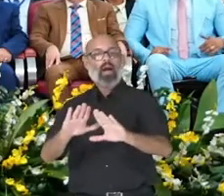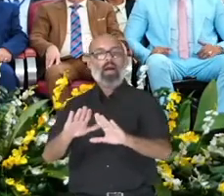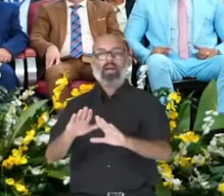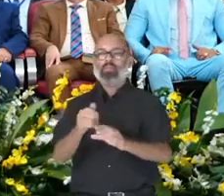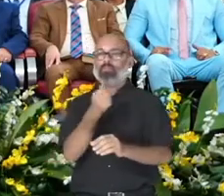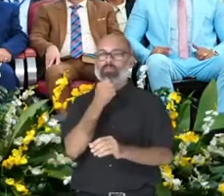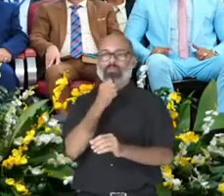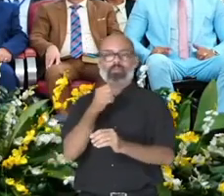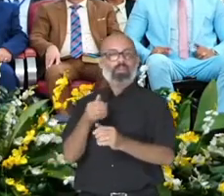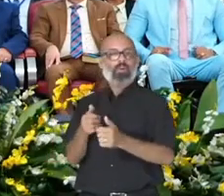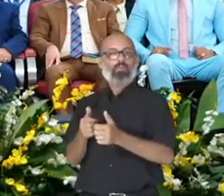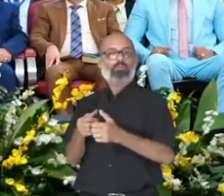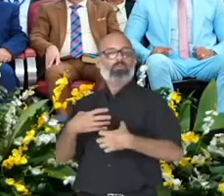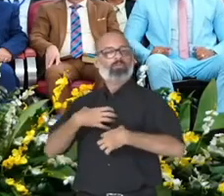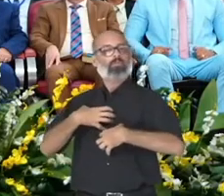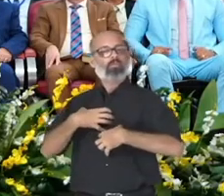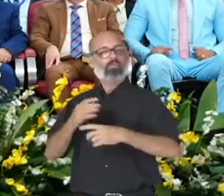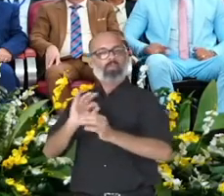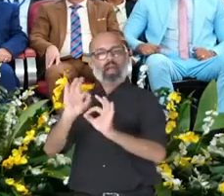Calvário.